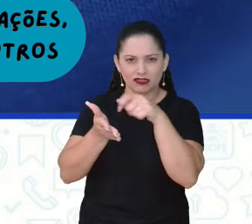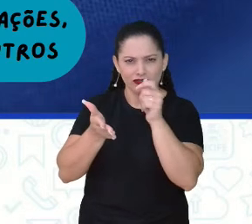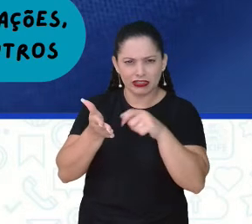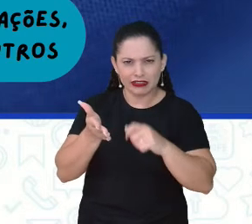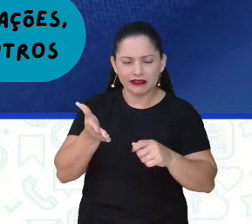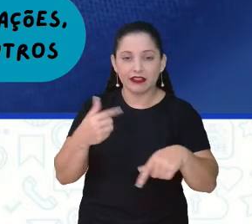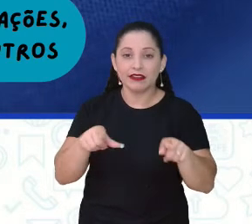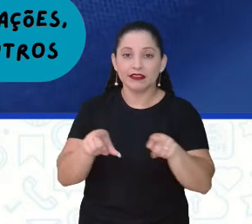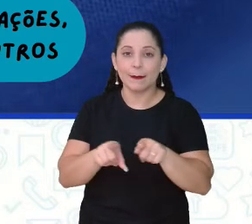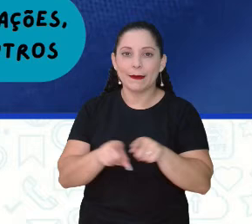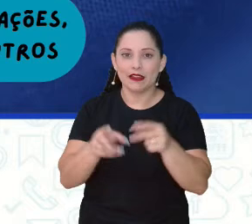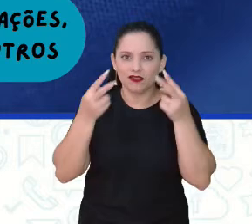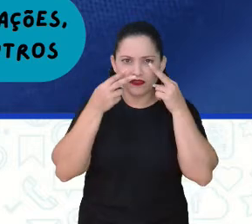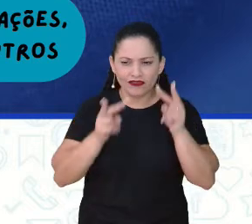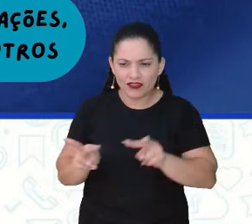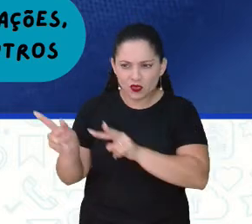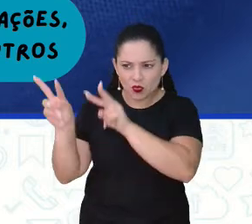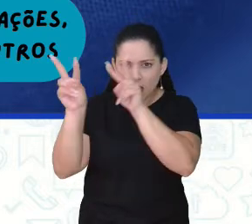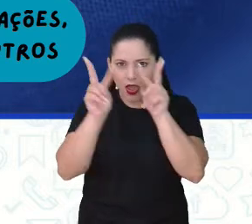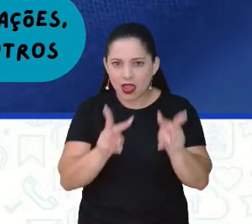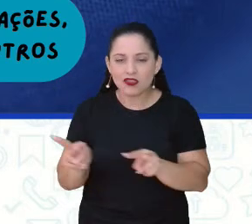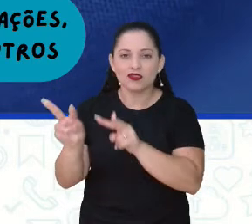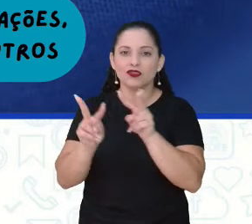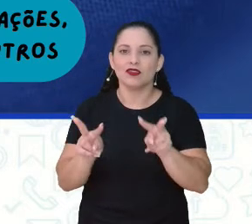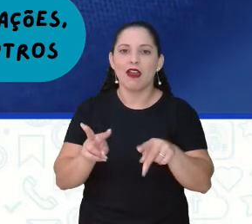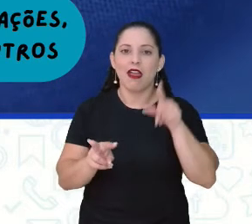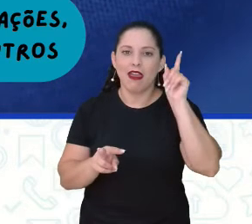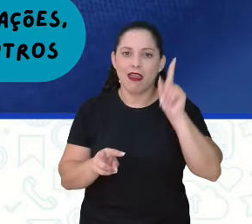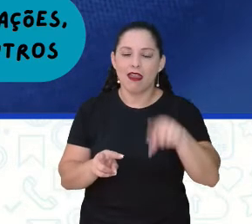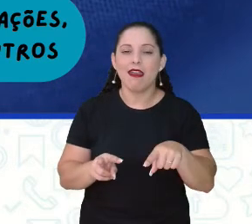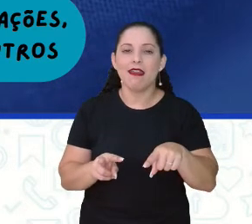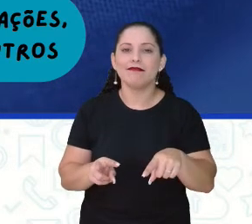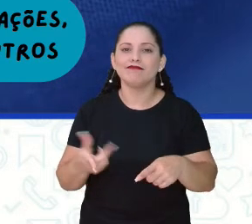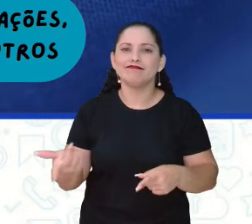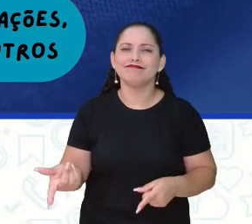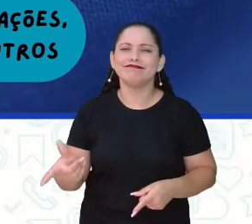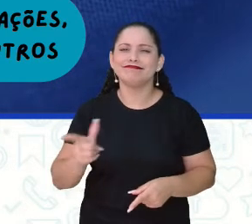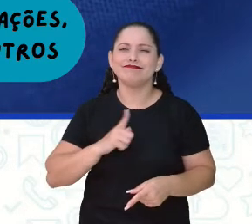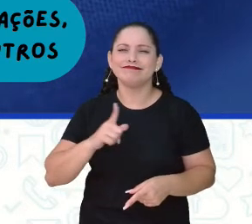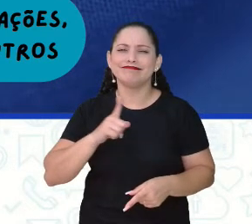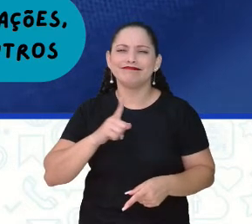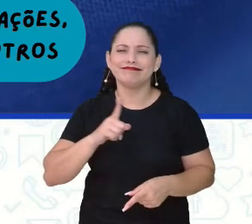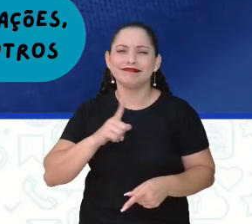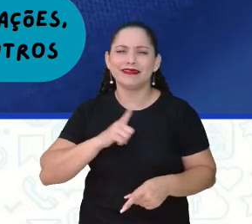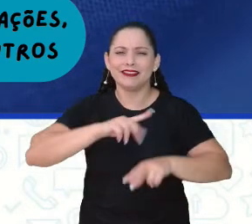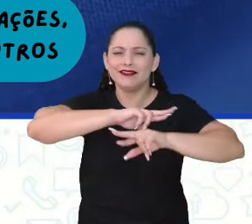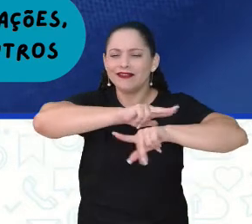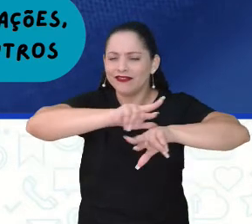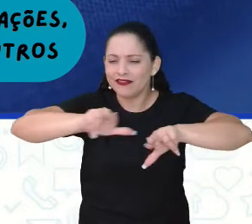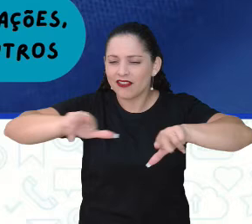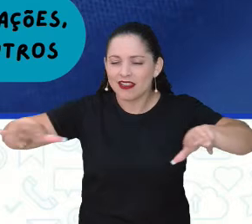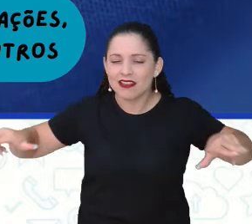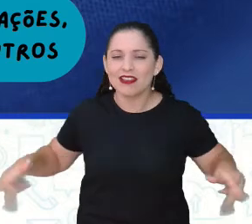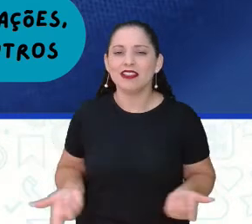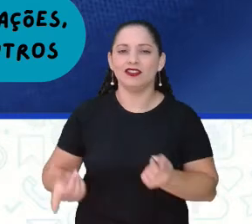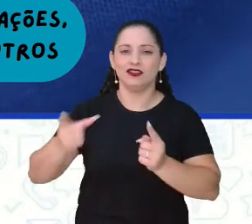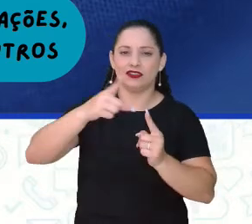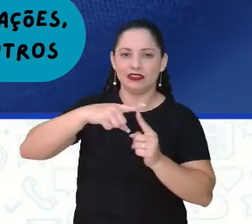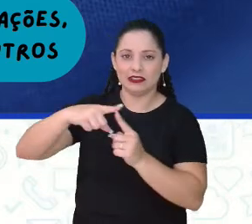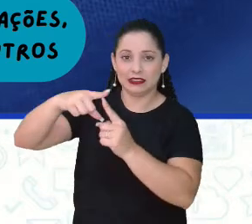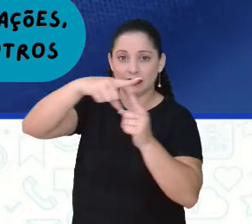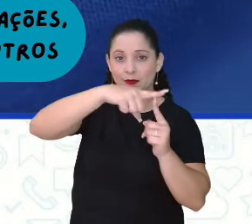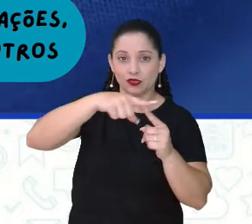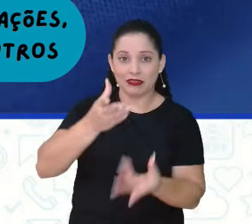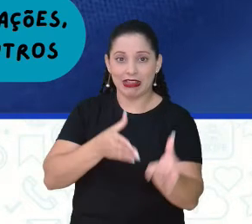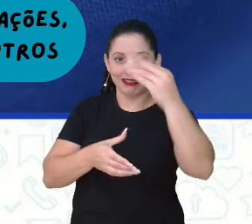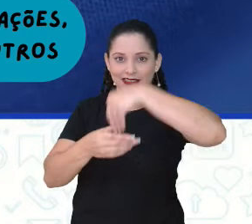as visuais, tornam-se elementos multimodais, quer dizer, vários elementos dentro de um